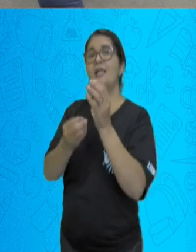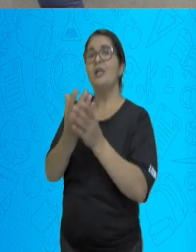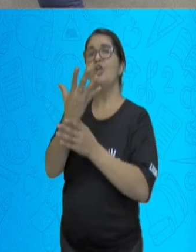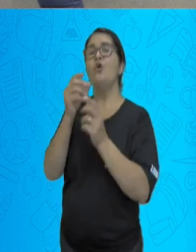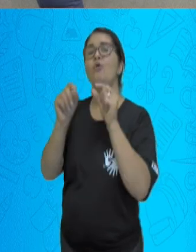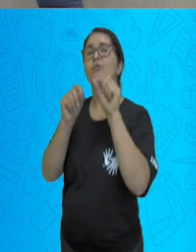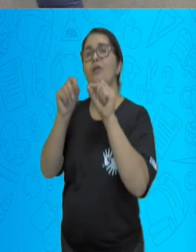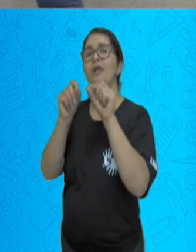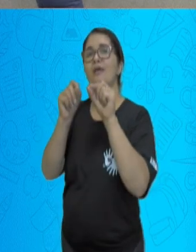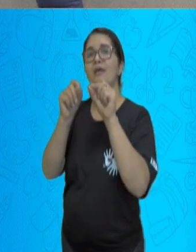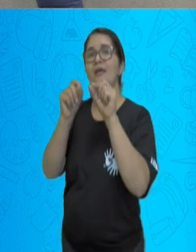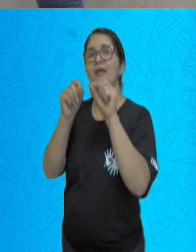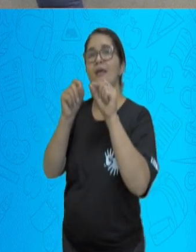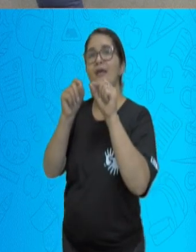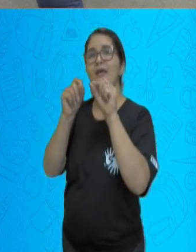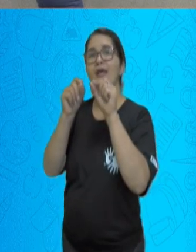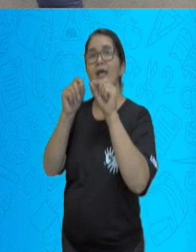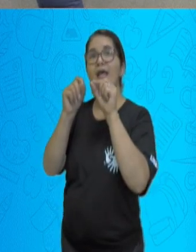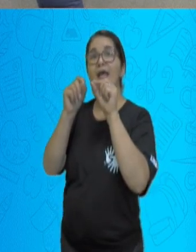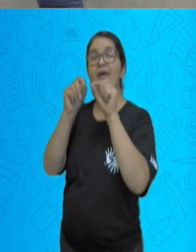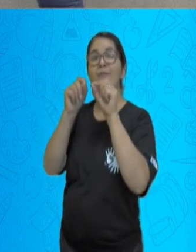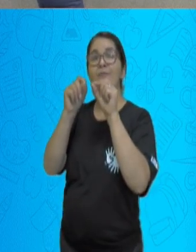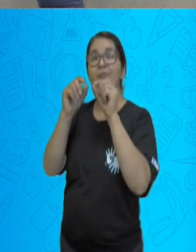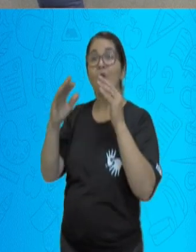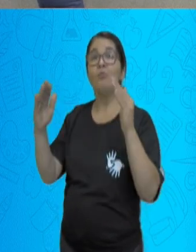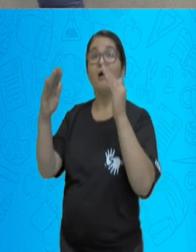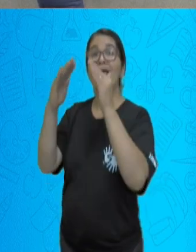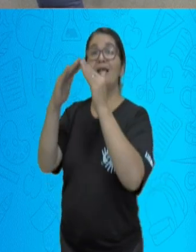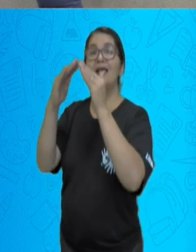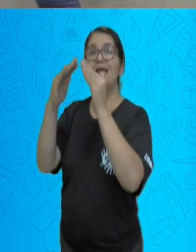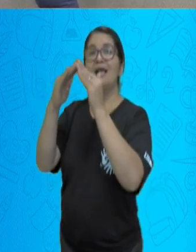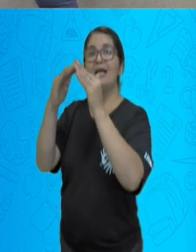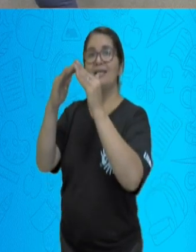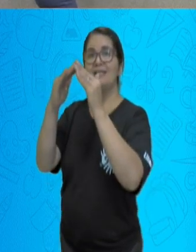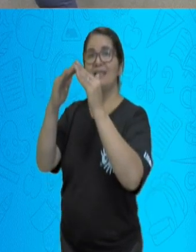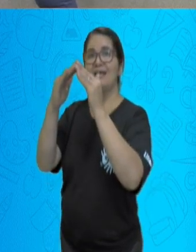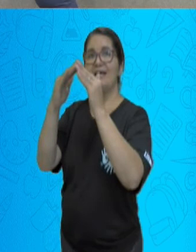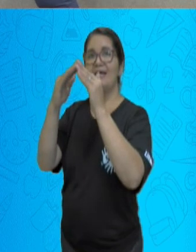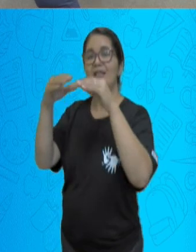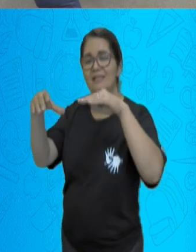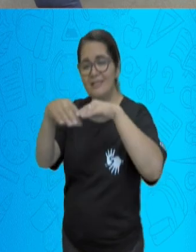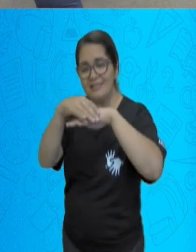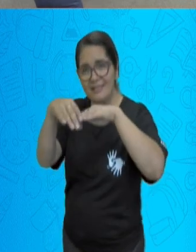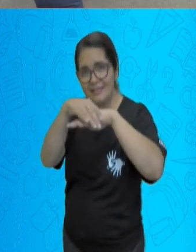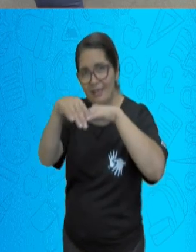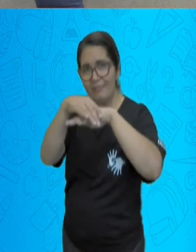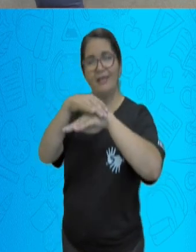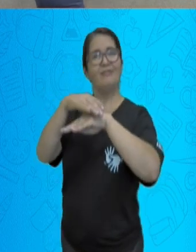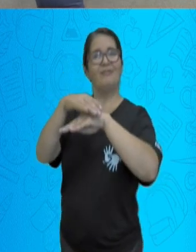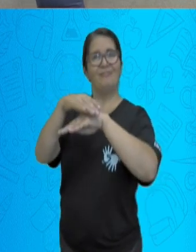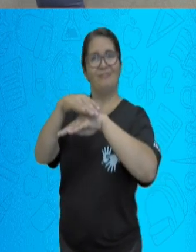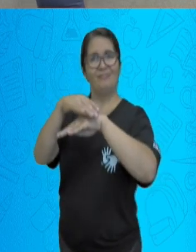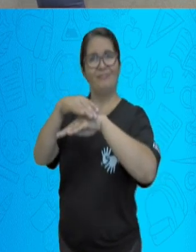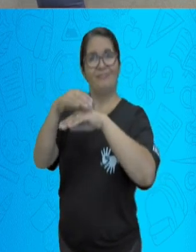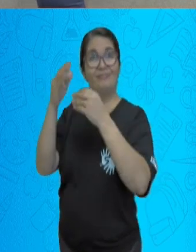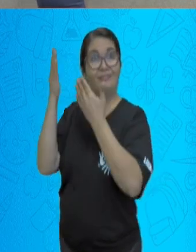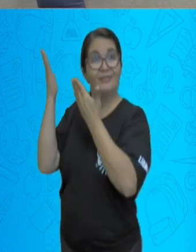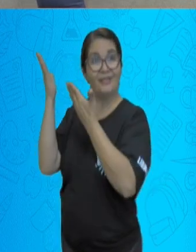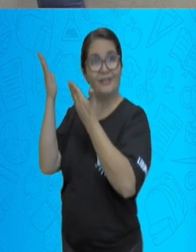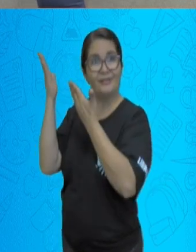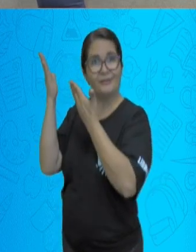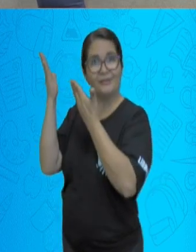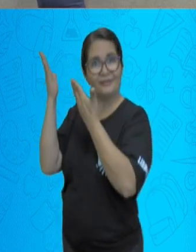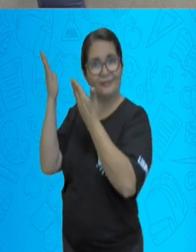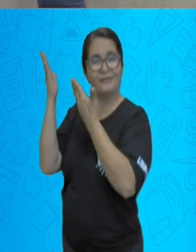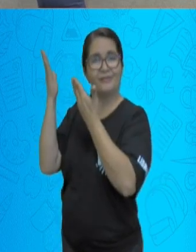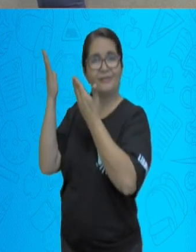isso mesmo? Ó, sapato. Então, aqui eu tenho a essência. S-P-A. E trouxe novamente o